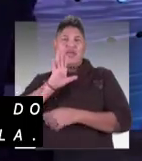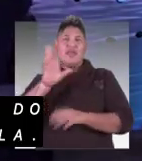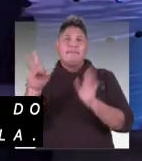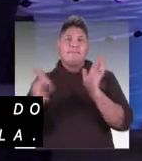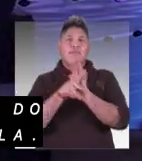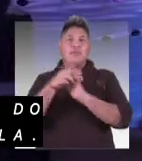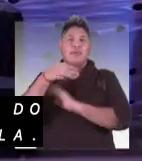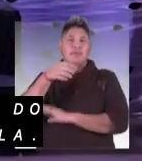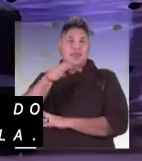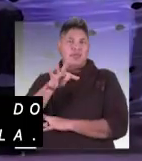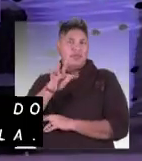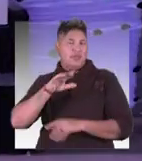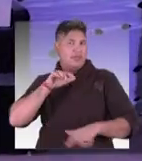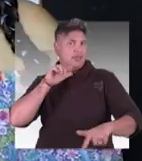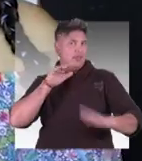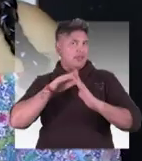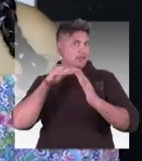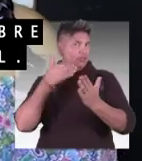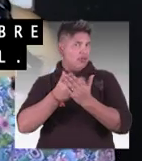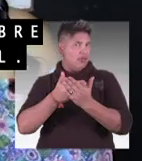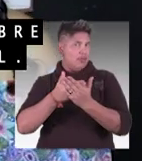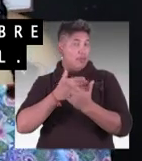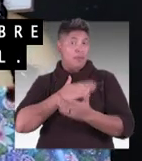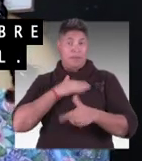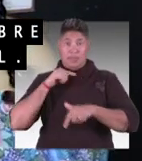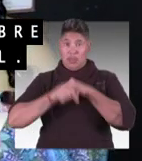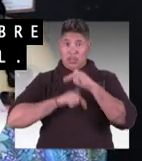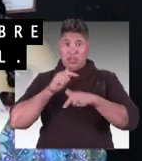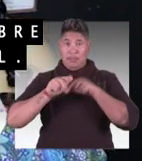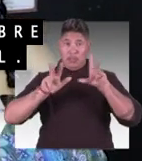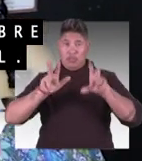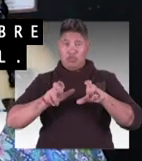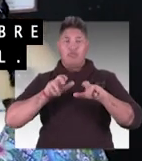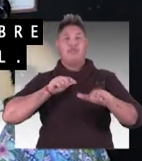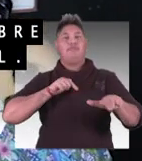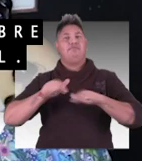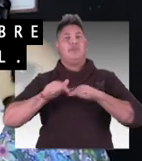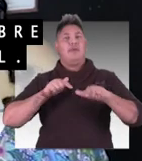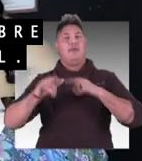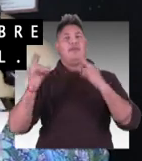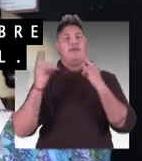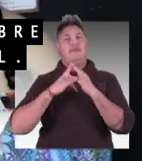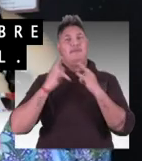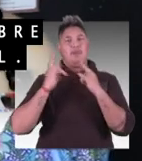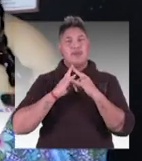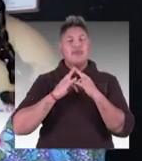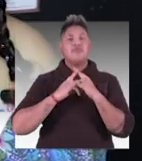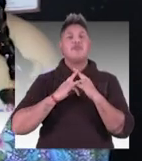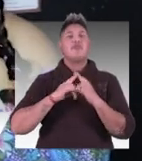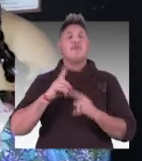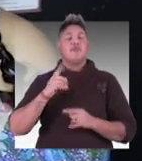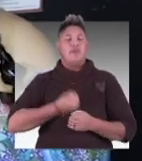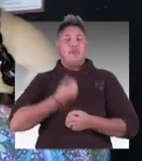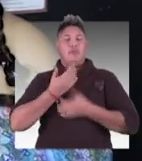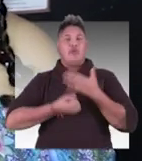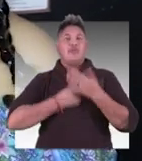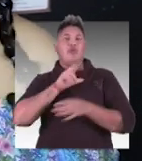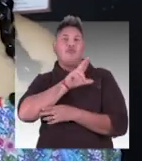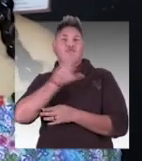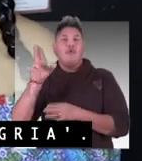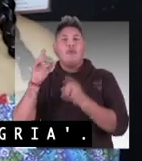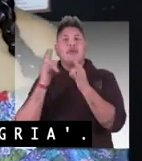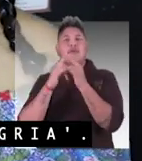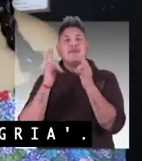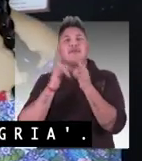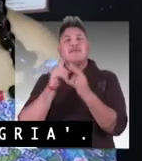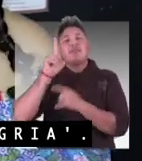Prêmio MPT na escola. Meu trabalho foi sobre o trabalho infantil. A minha poesia, o nome dela é